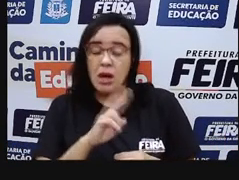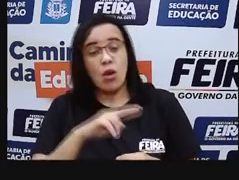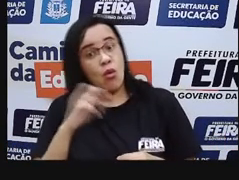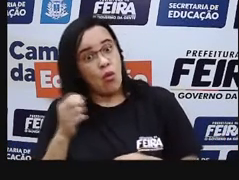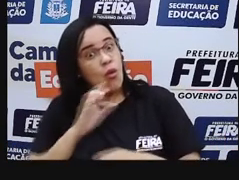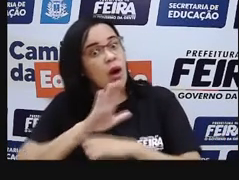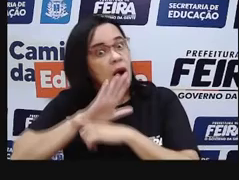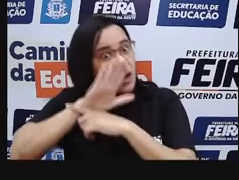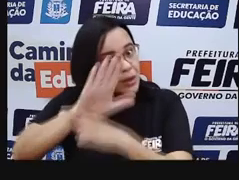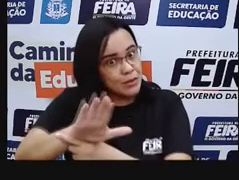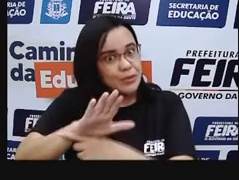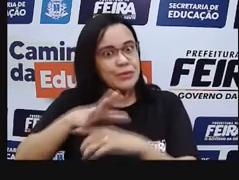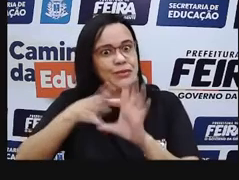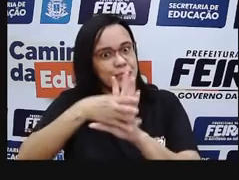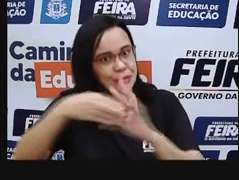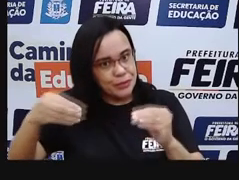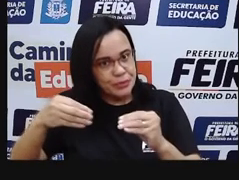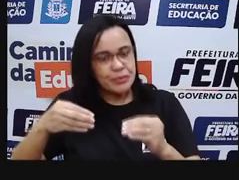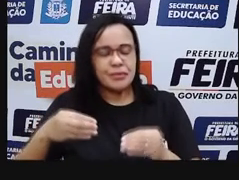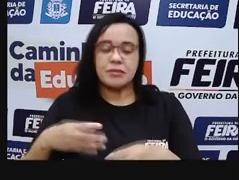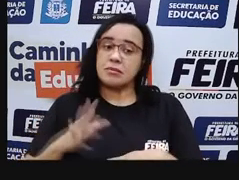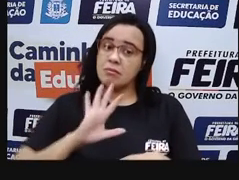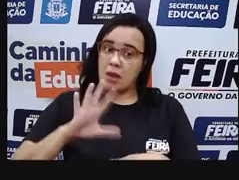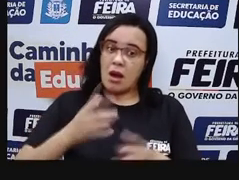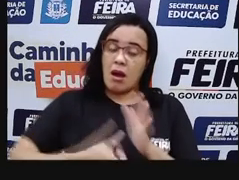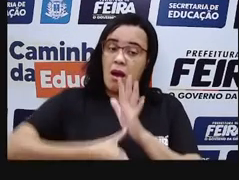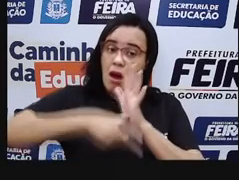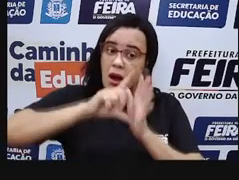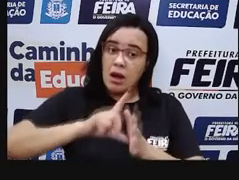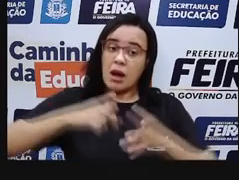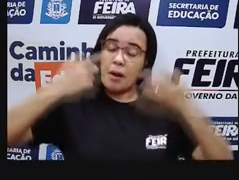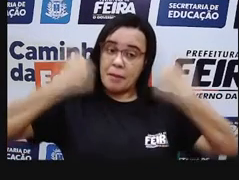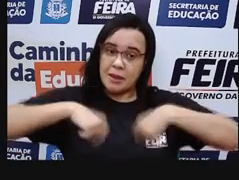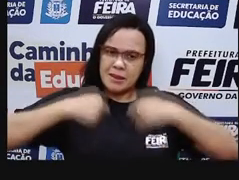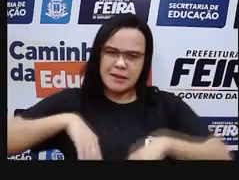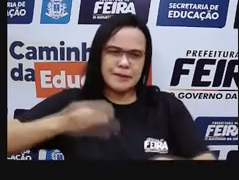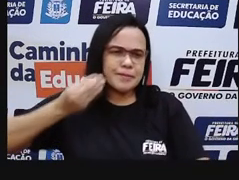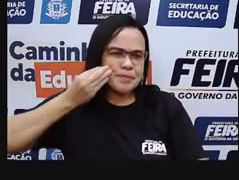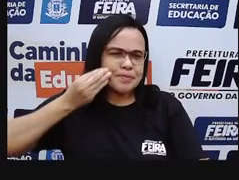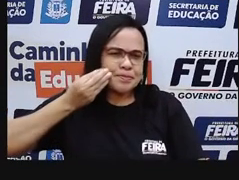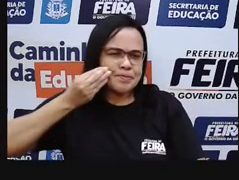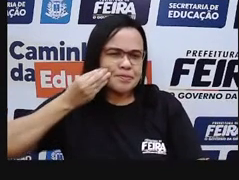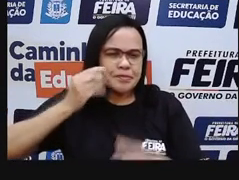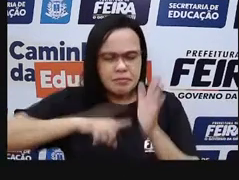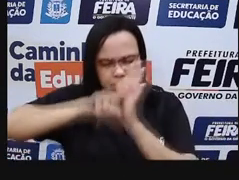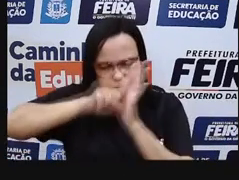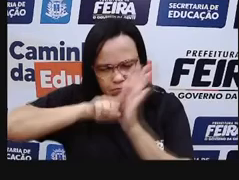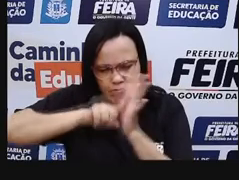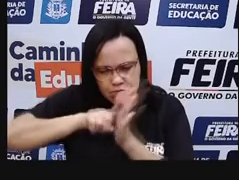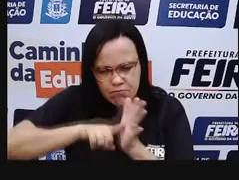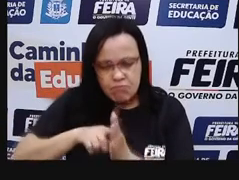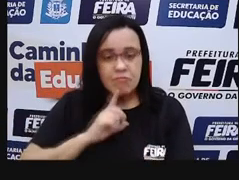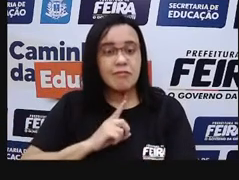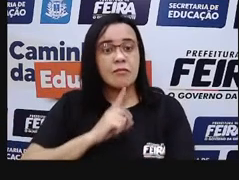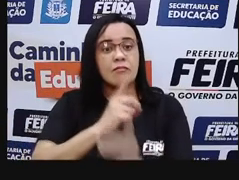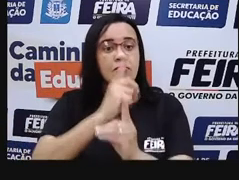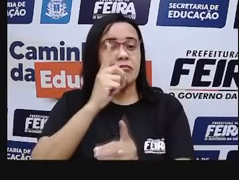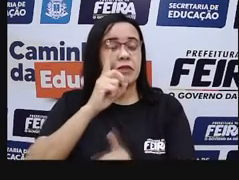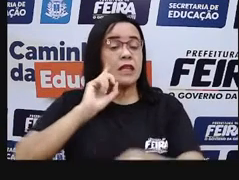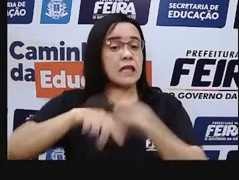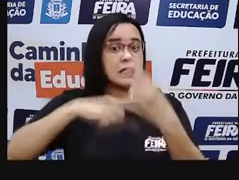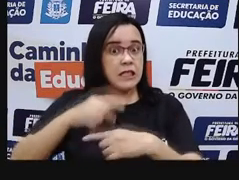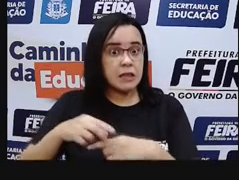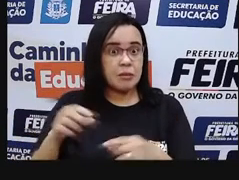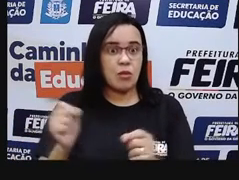você problema né não faz todos esses testes in vitro E aí depois de os resultados positivo aí